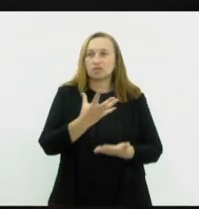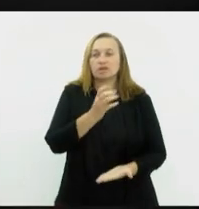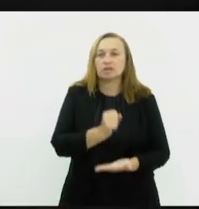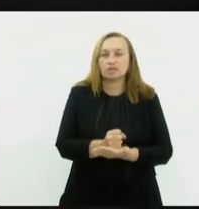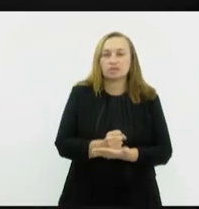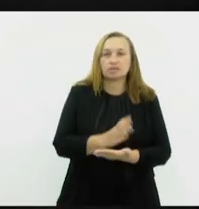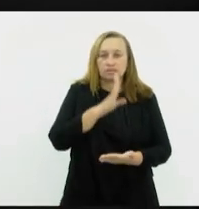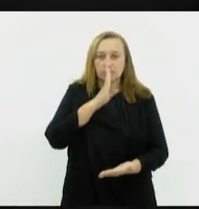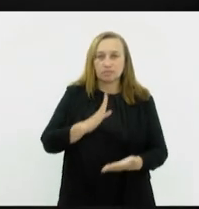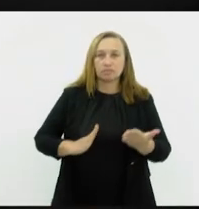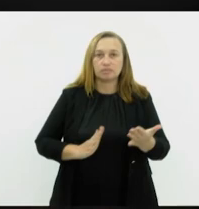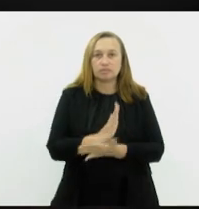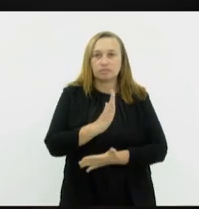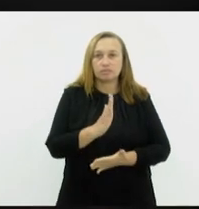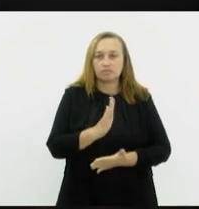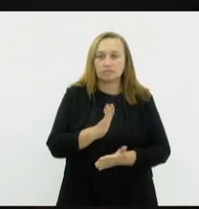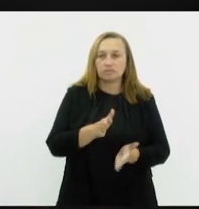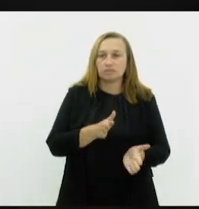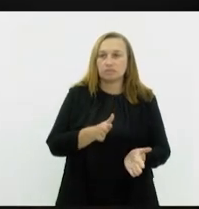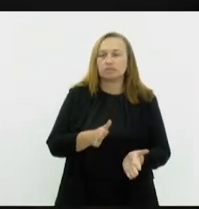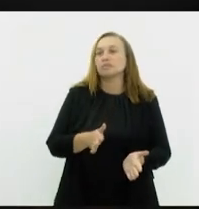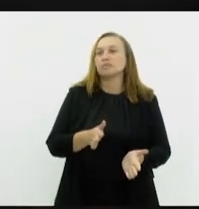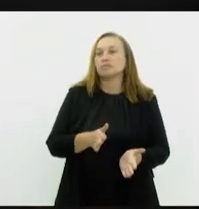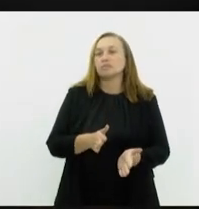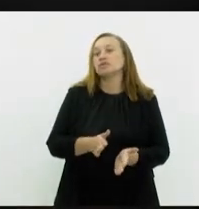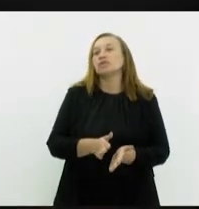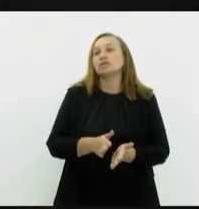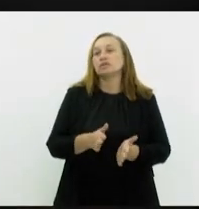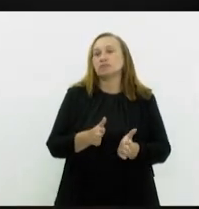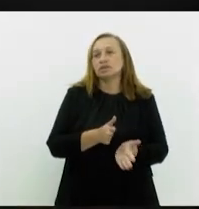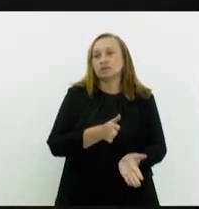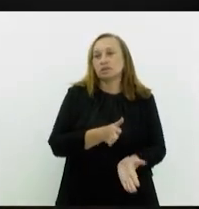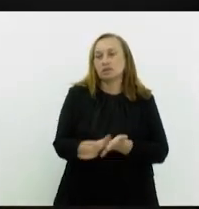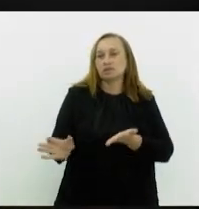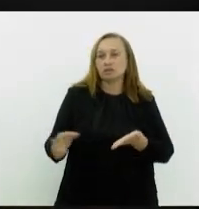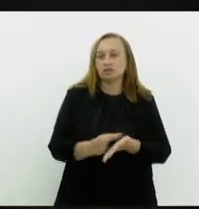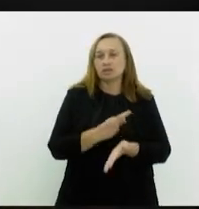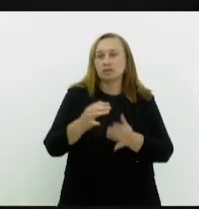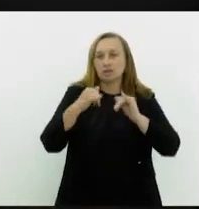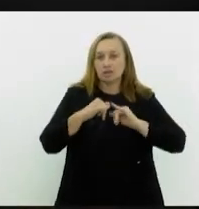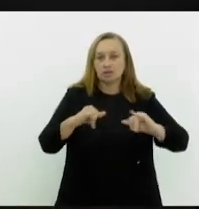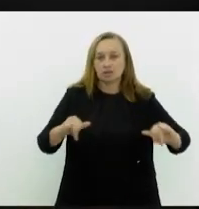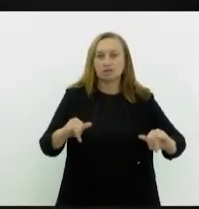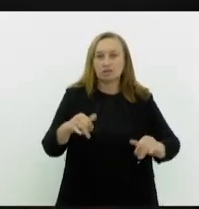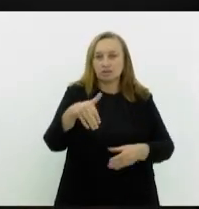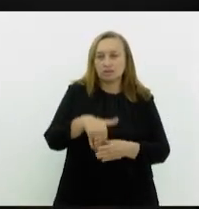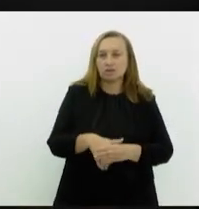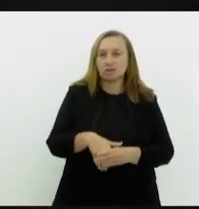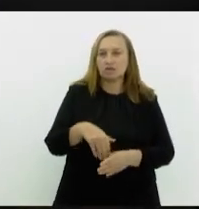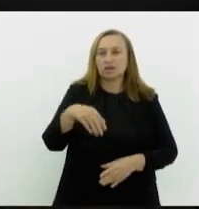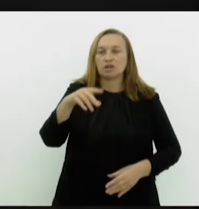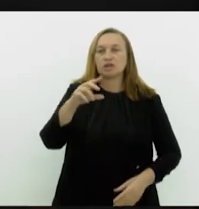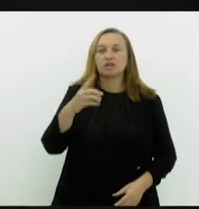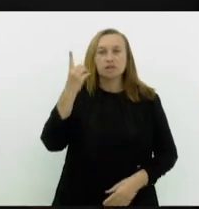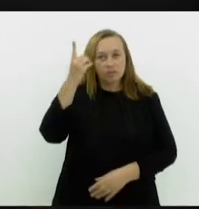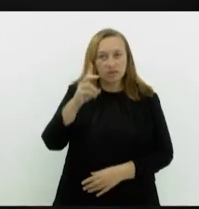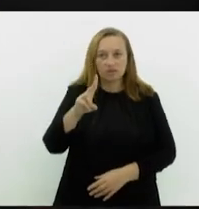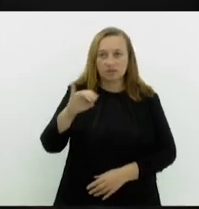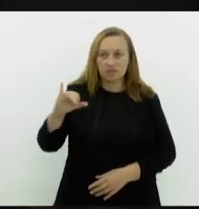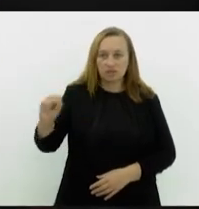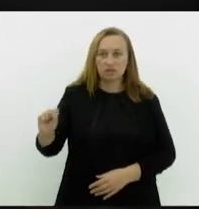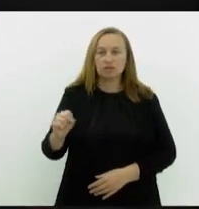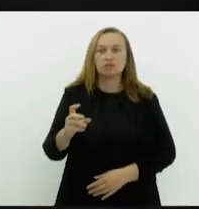estão. Aprovado, vai autógrafo para a declaração de voto, deputado Vinícius Cozolino. Senhor presidente, senhoras e